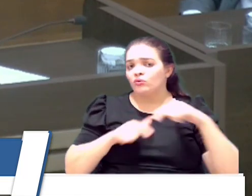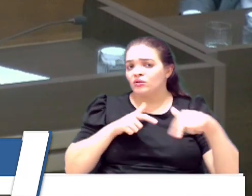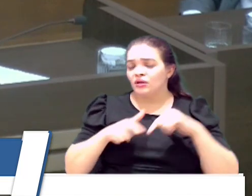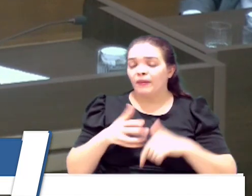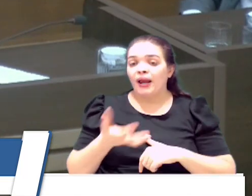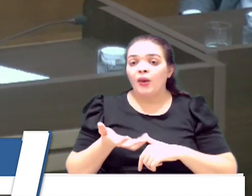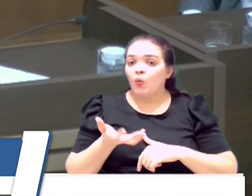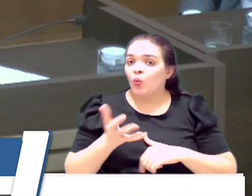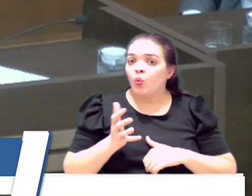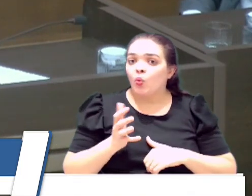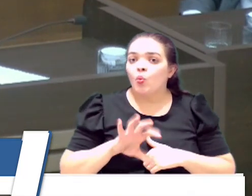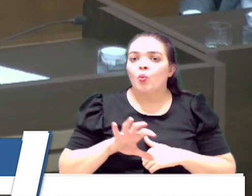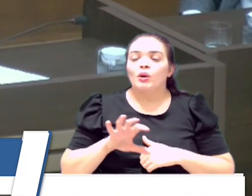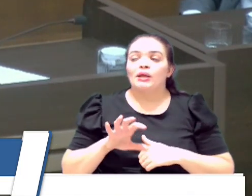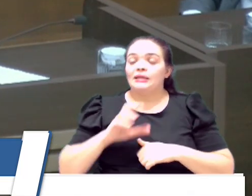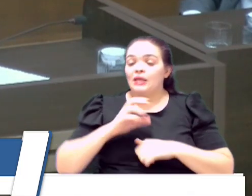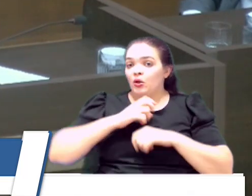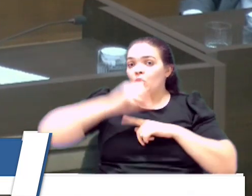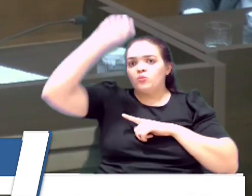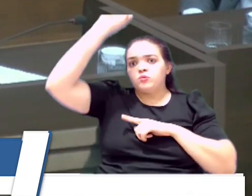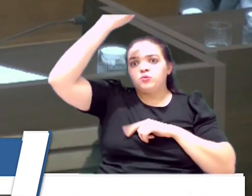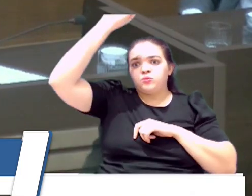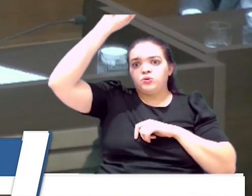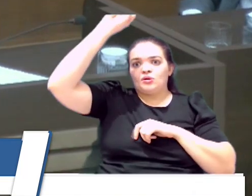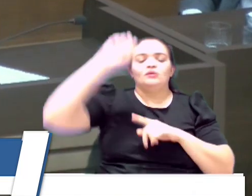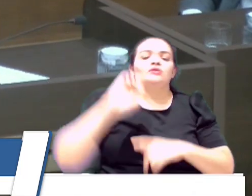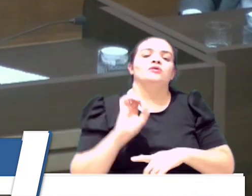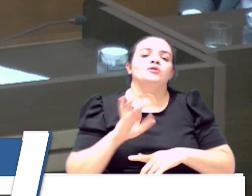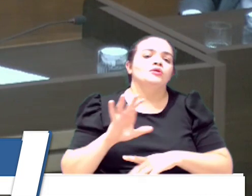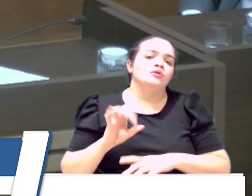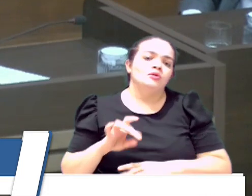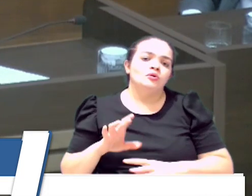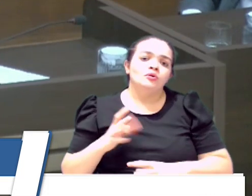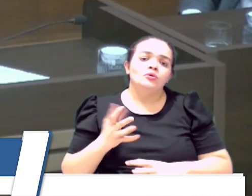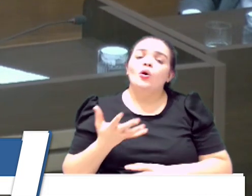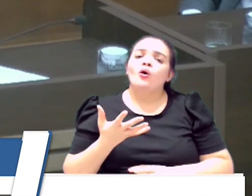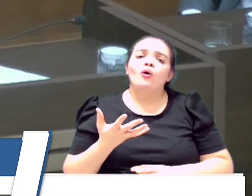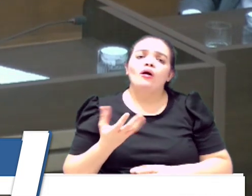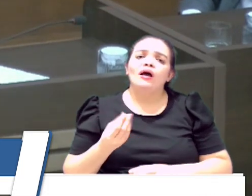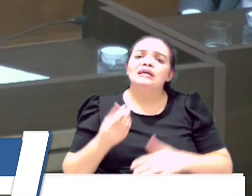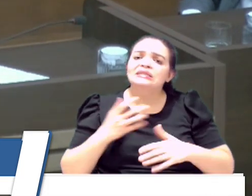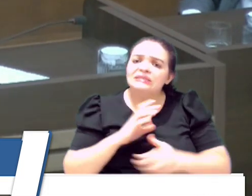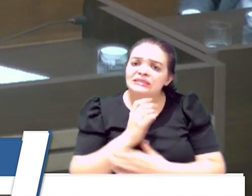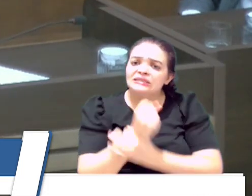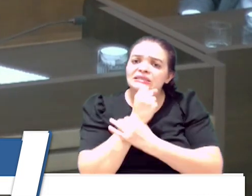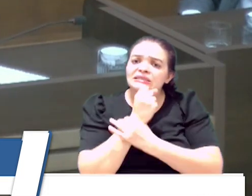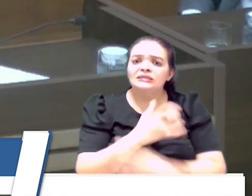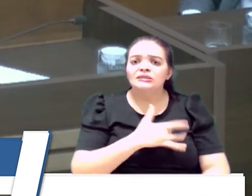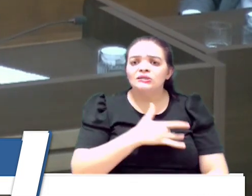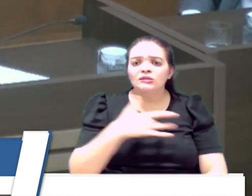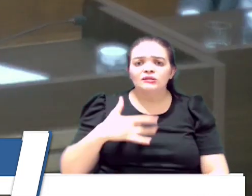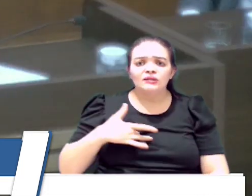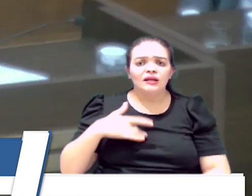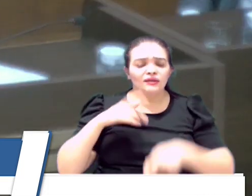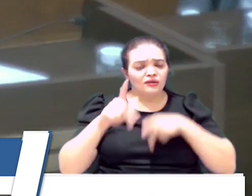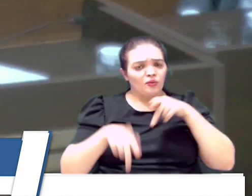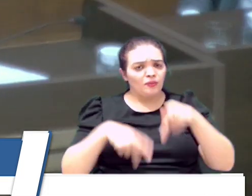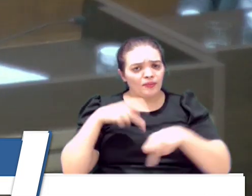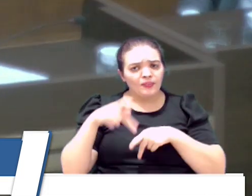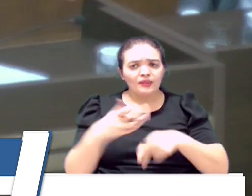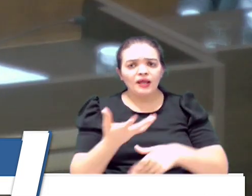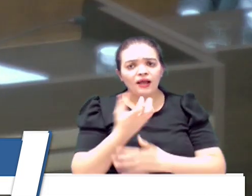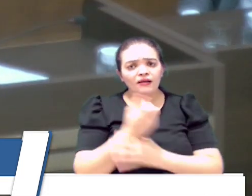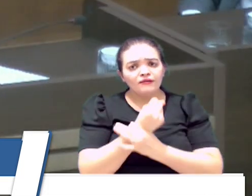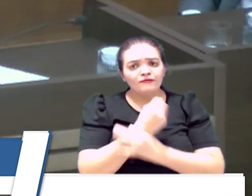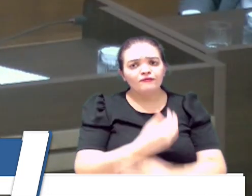quer ser herói, a gente não quer nada do tipo, a gente quer garantir saúde para as pessoas, a gente quer garantir uma